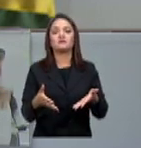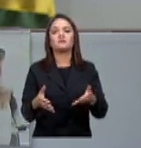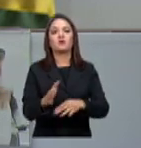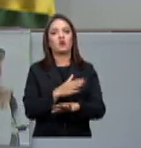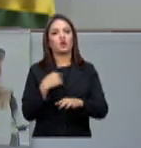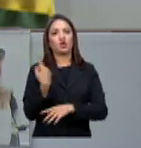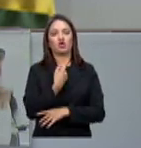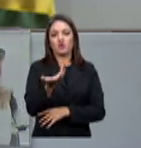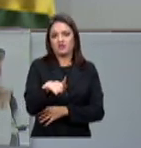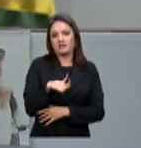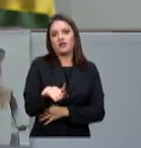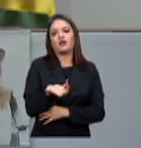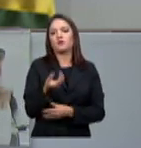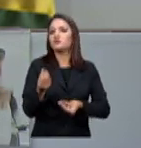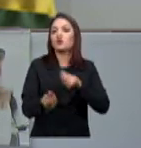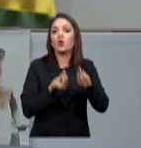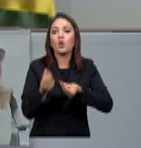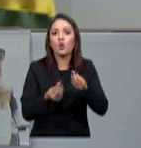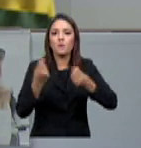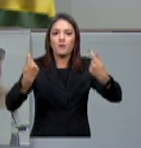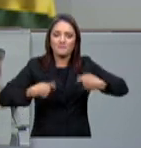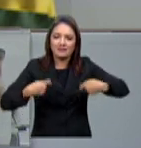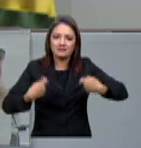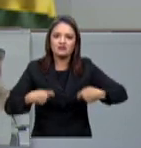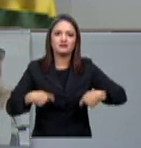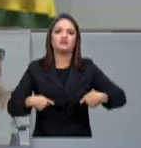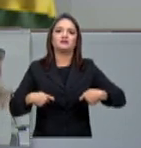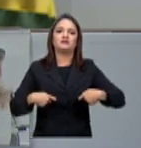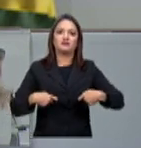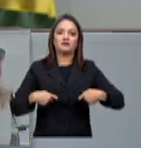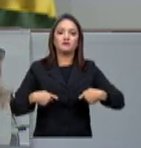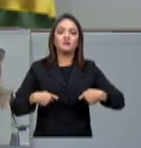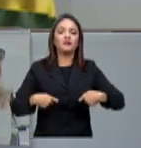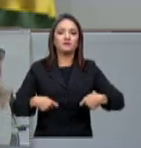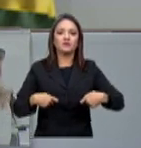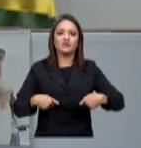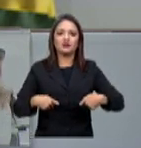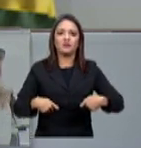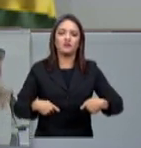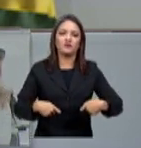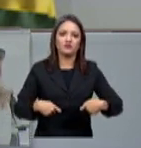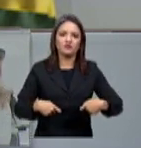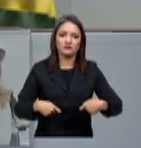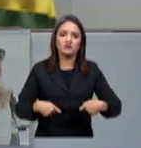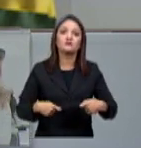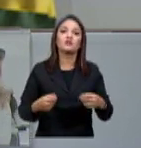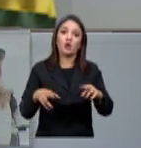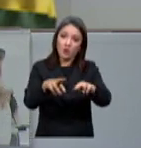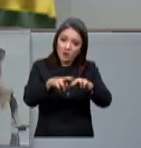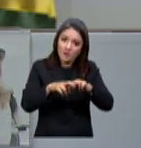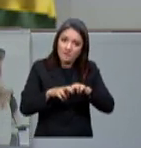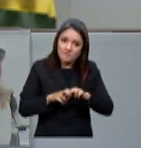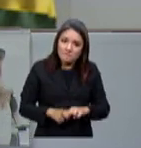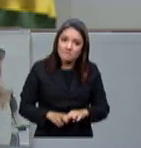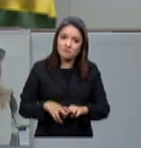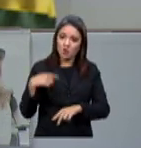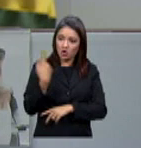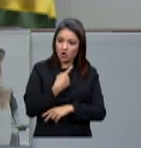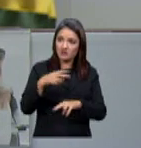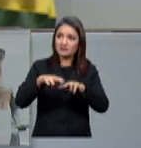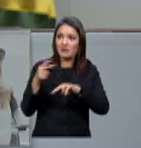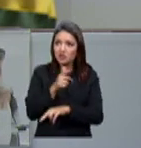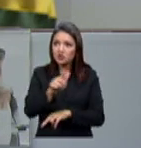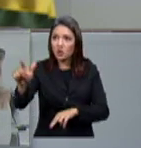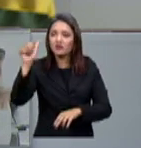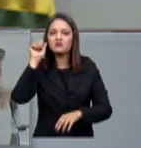e o que queremos ser e como Precisamos ser para ajudar as que não têm a chance de poder falar por essas e por outras é que